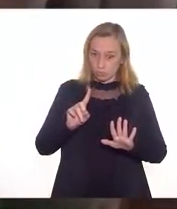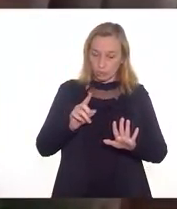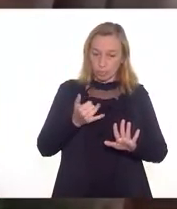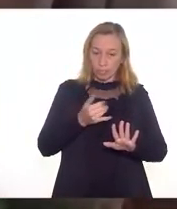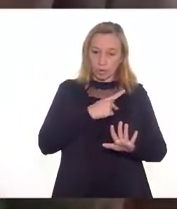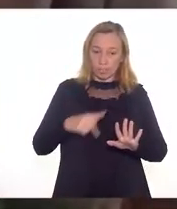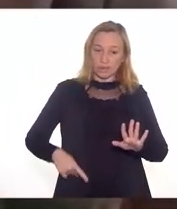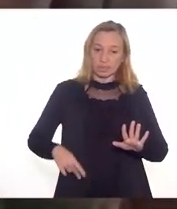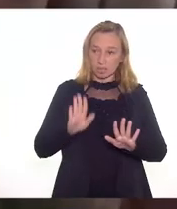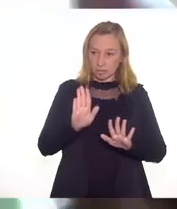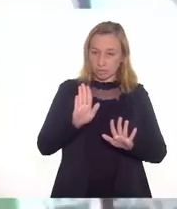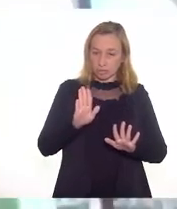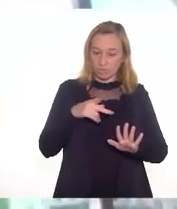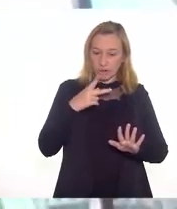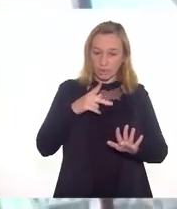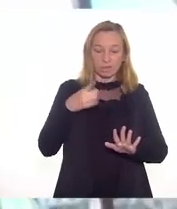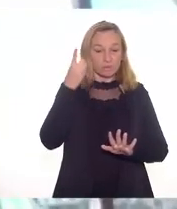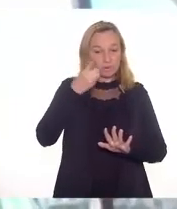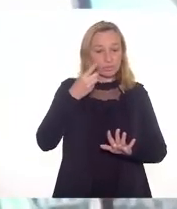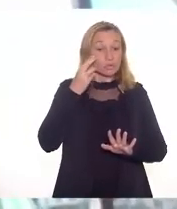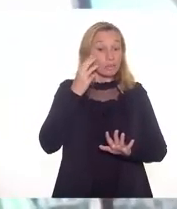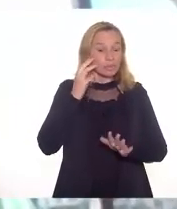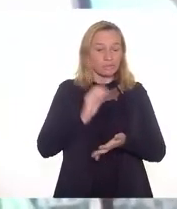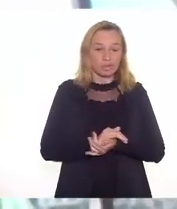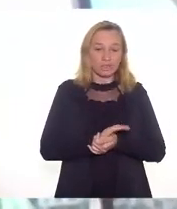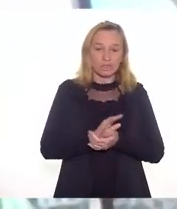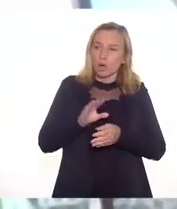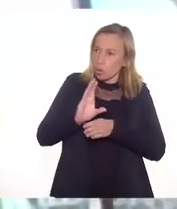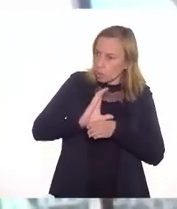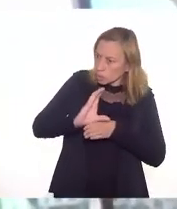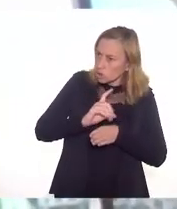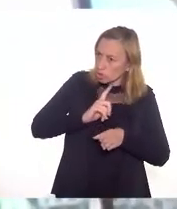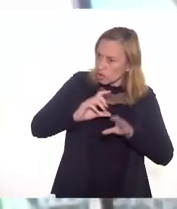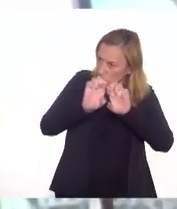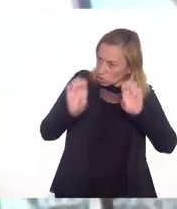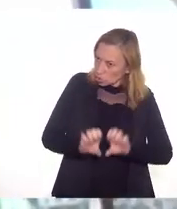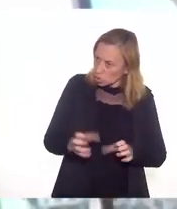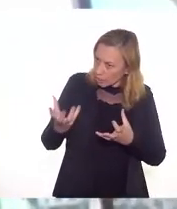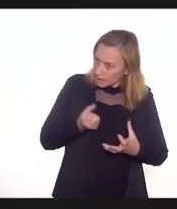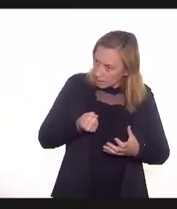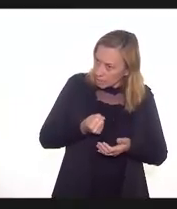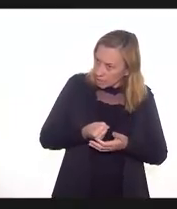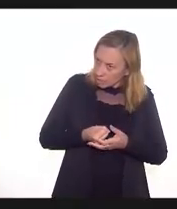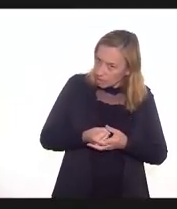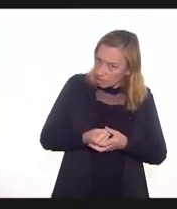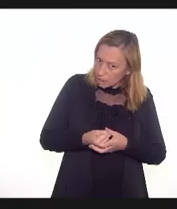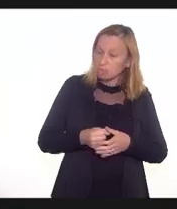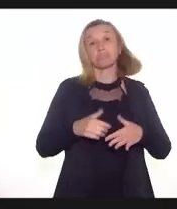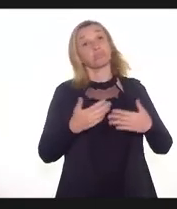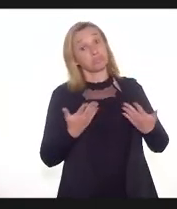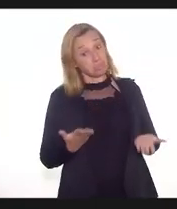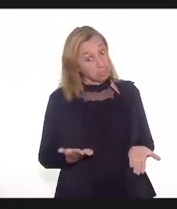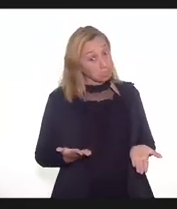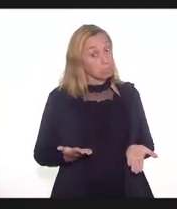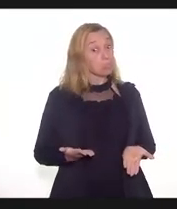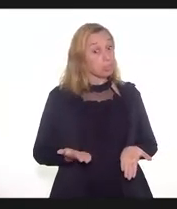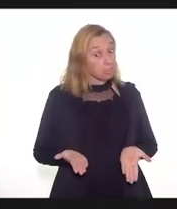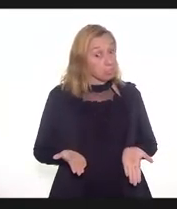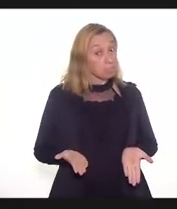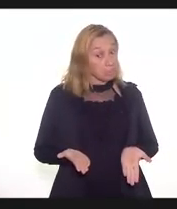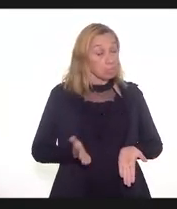Presidente, deixa eu fazer uma consideração aqui para o Valdeque. Mas, o Valdeque, o Conselho tem estrutura para receber isso? Pois é. Esse é um outro